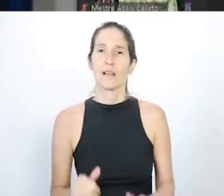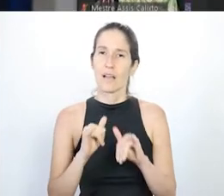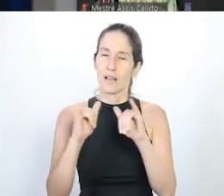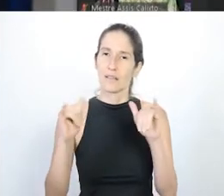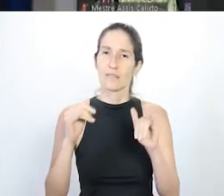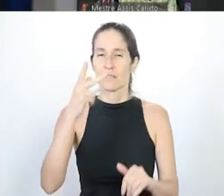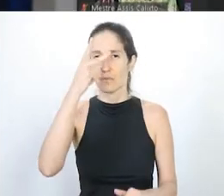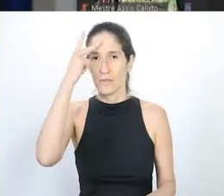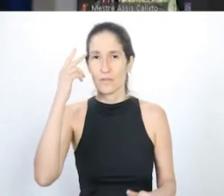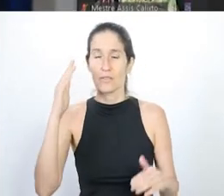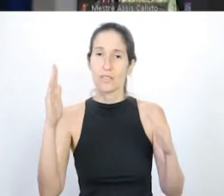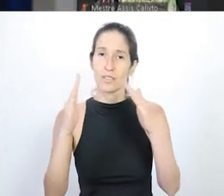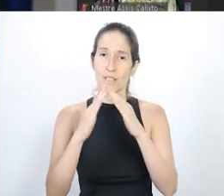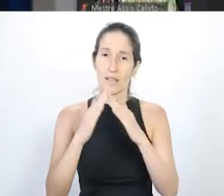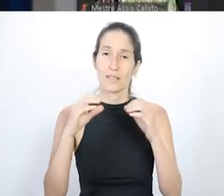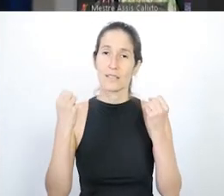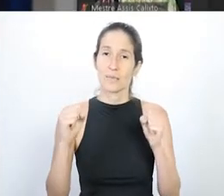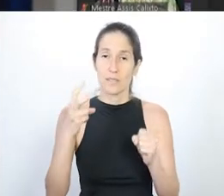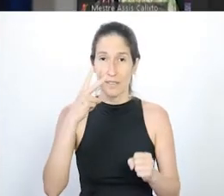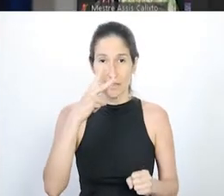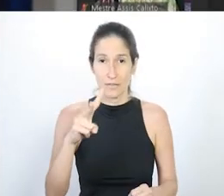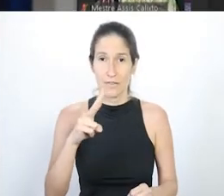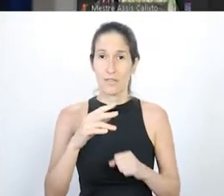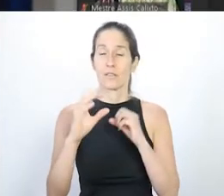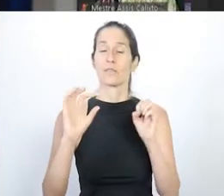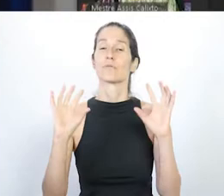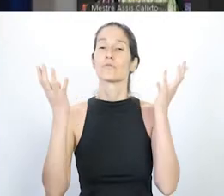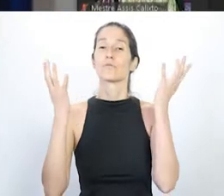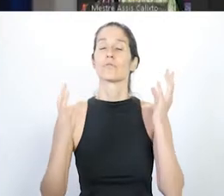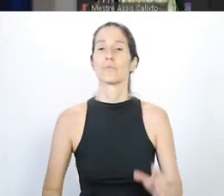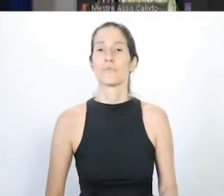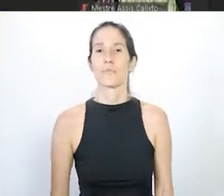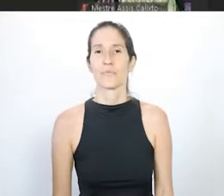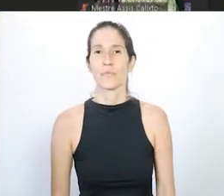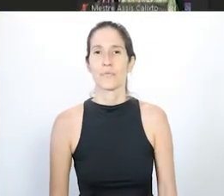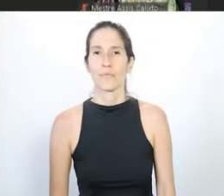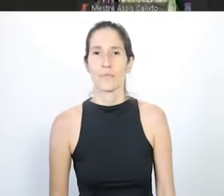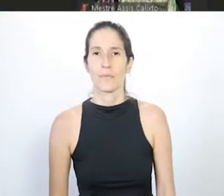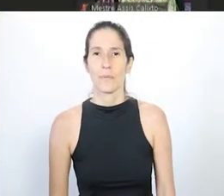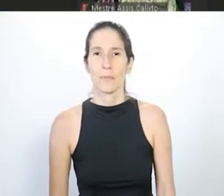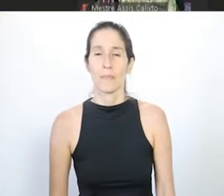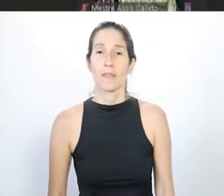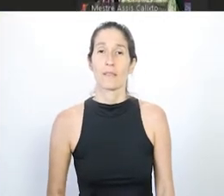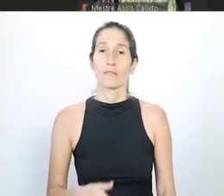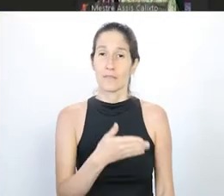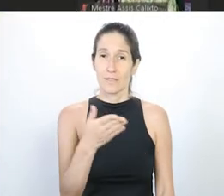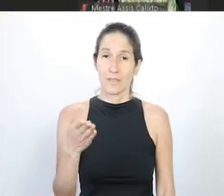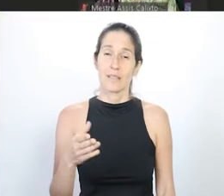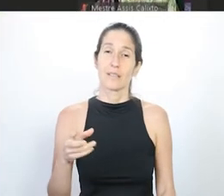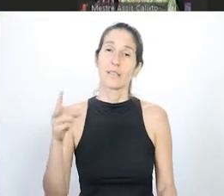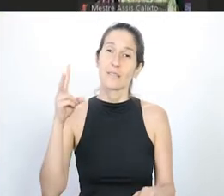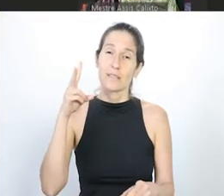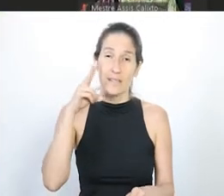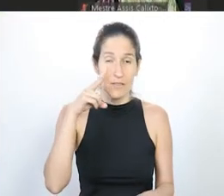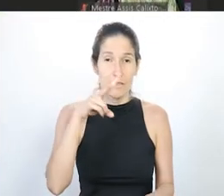tem que ver? Diga aí, dona Severina. Poxa, todos eles assistir, né? Vai